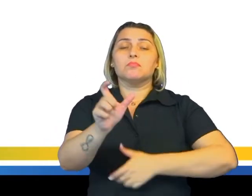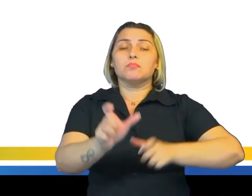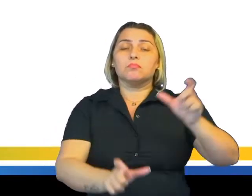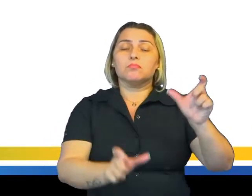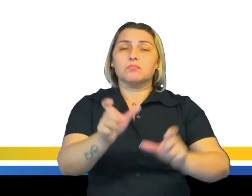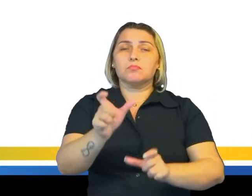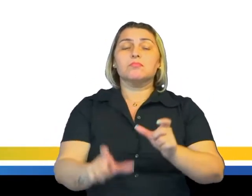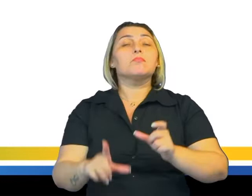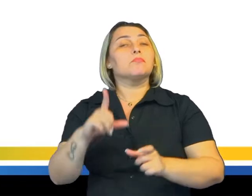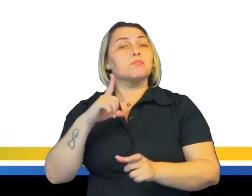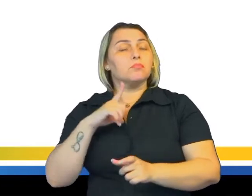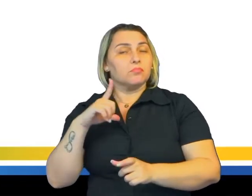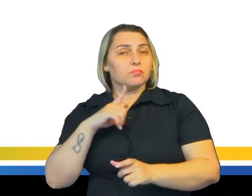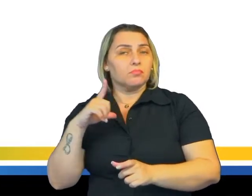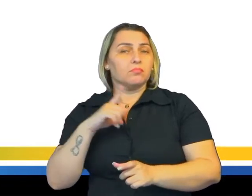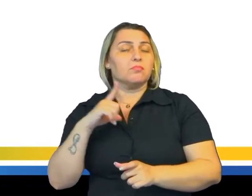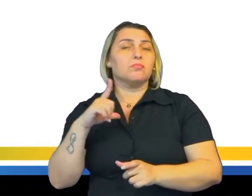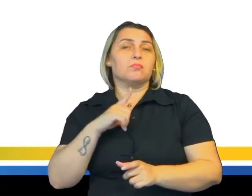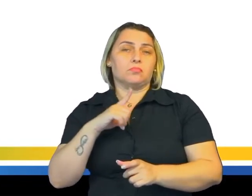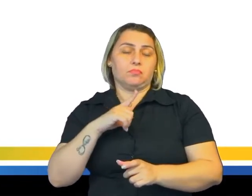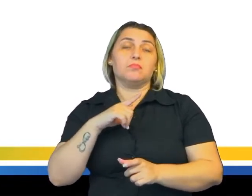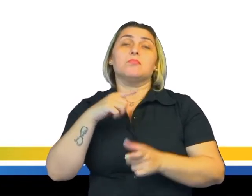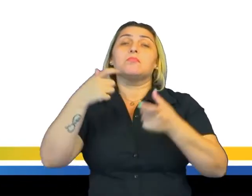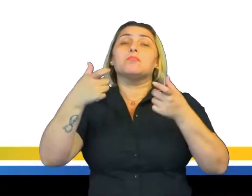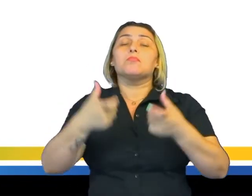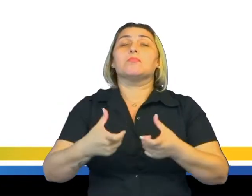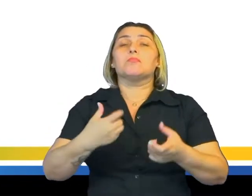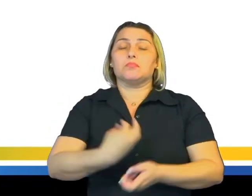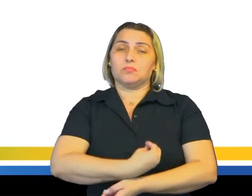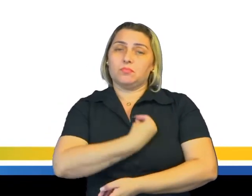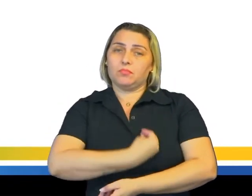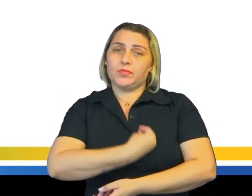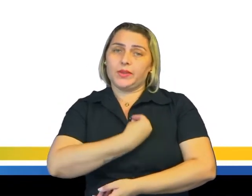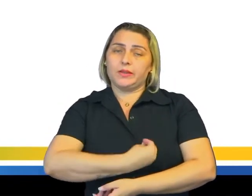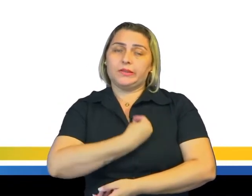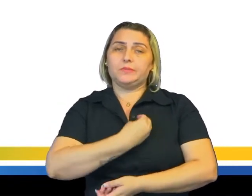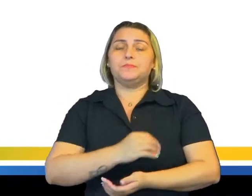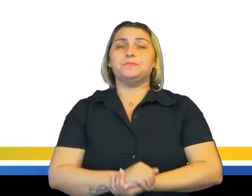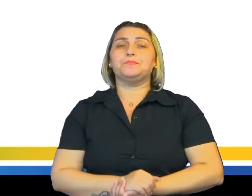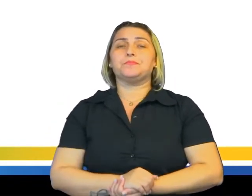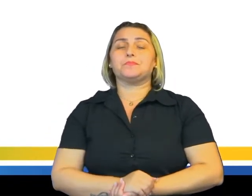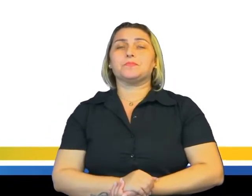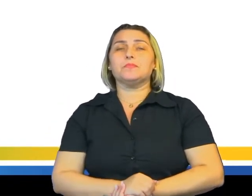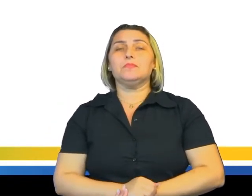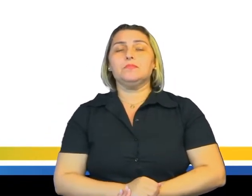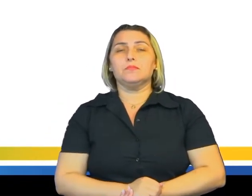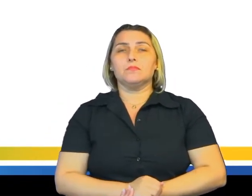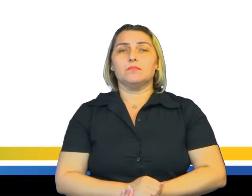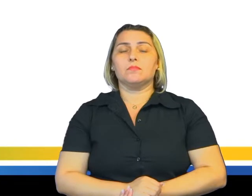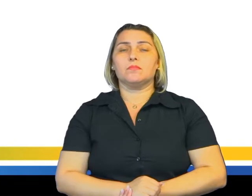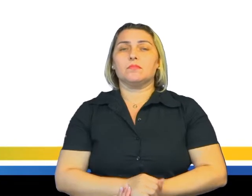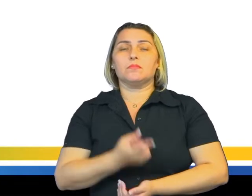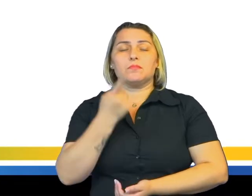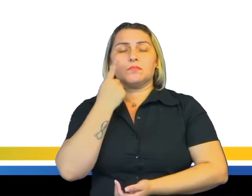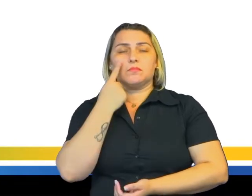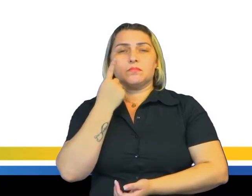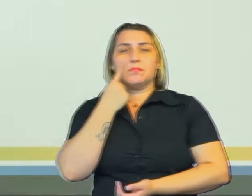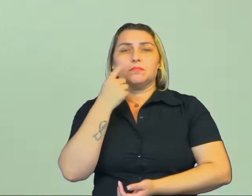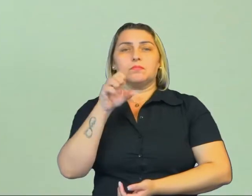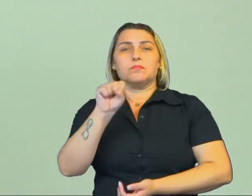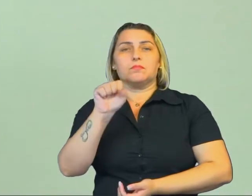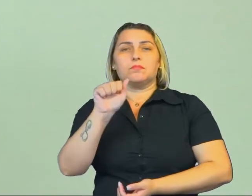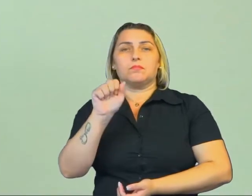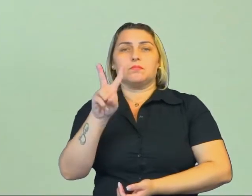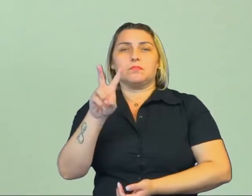vivos estabelecem entre si e com o meio em que vivem. O que seria isso? Vamos nos portar para a savana, onde tem